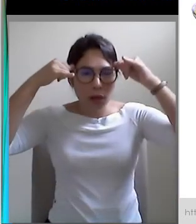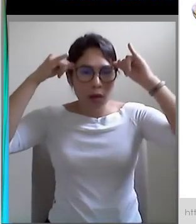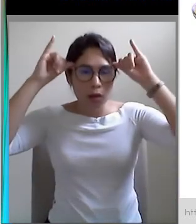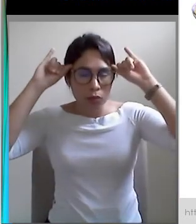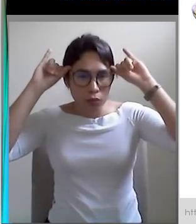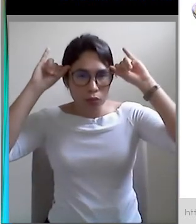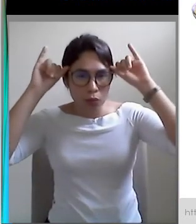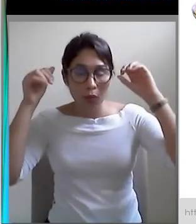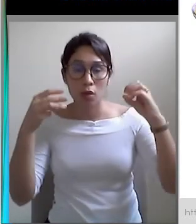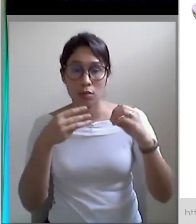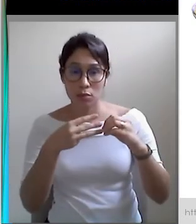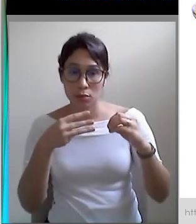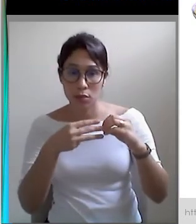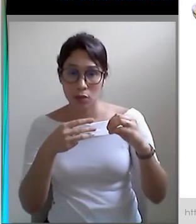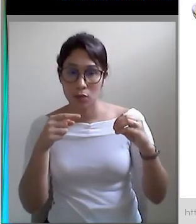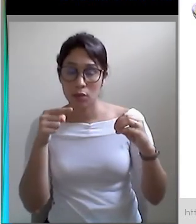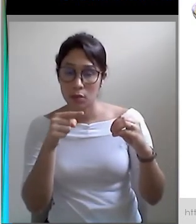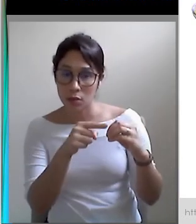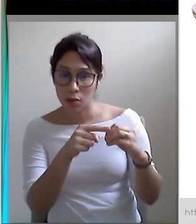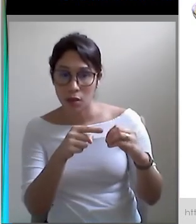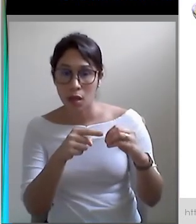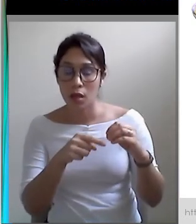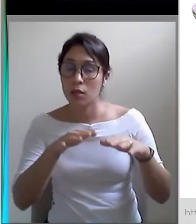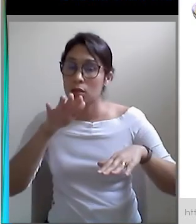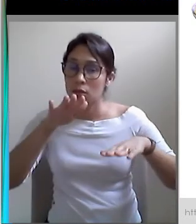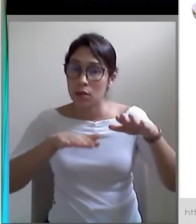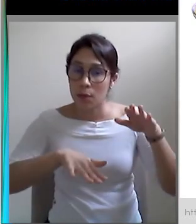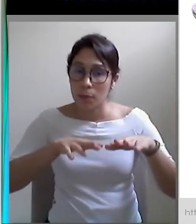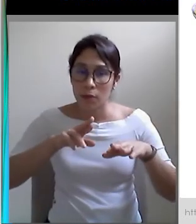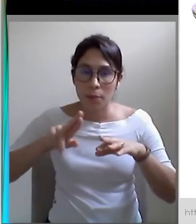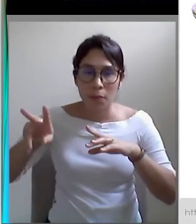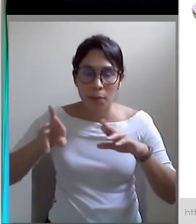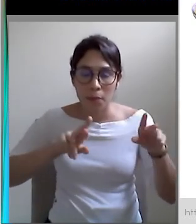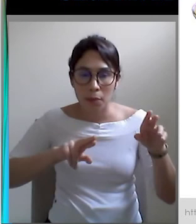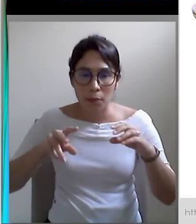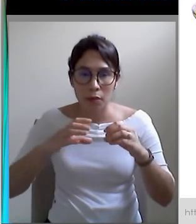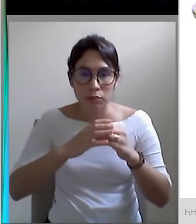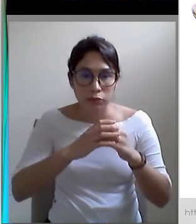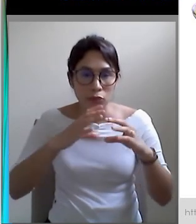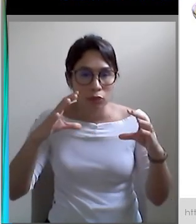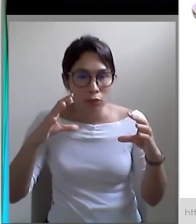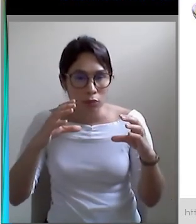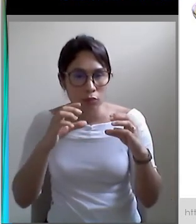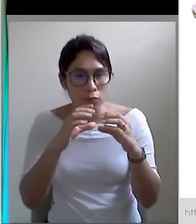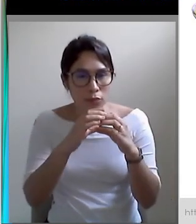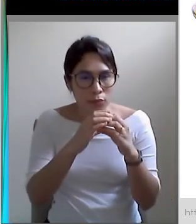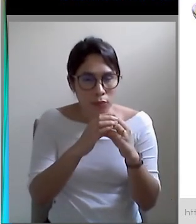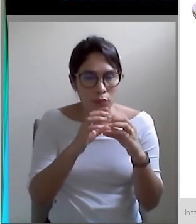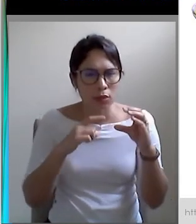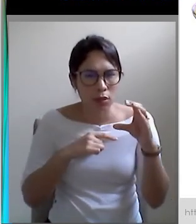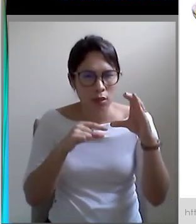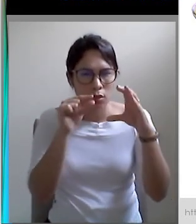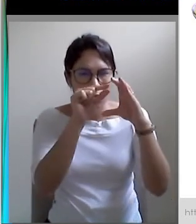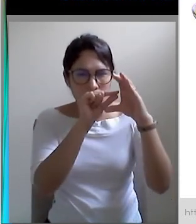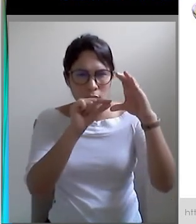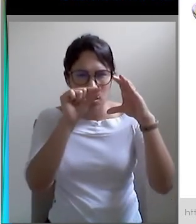Em bovinos, as plaquetas variam moderadamente de tamanho, com presença de grânulos